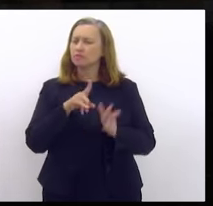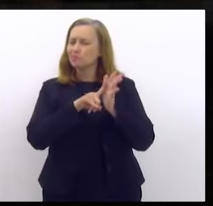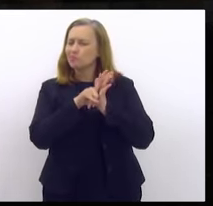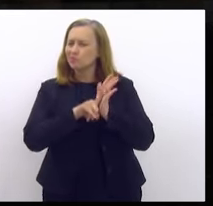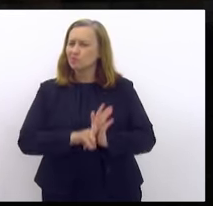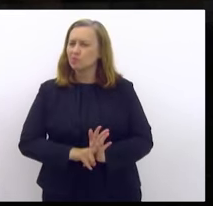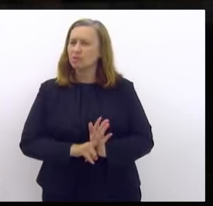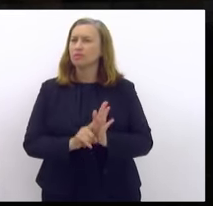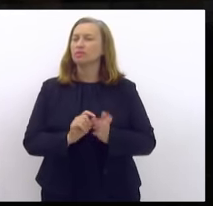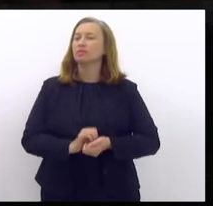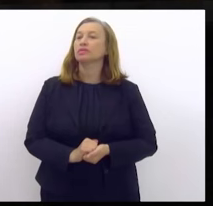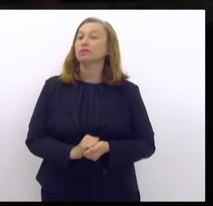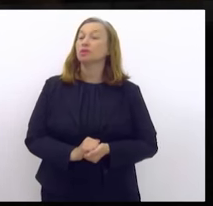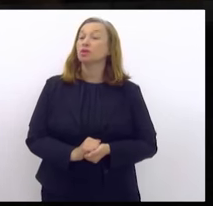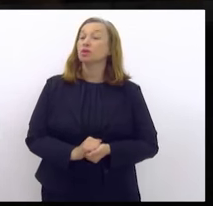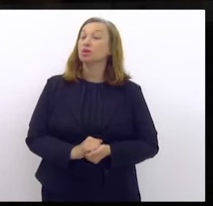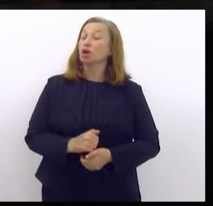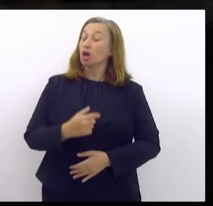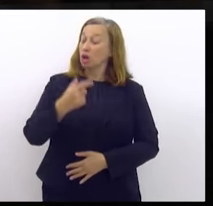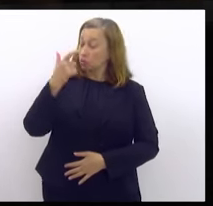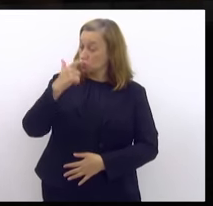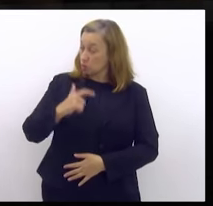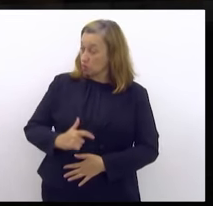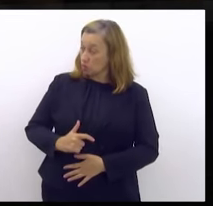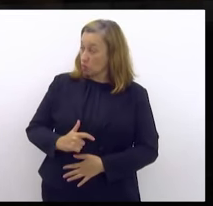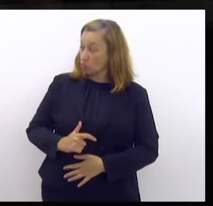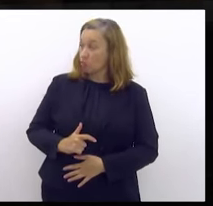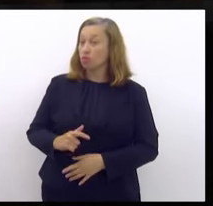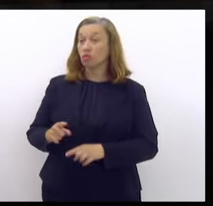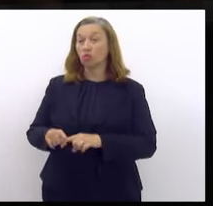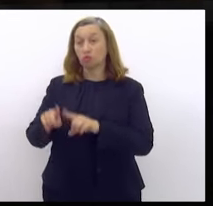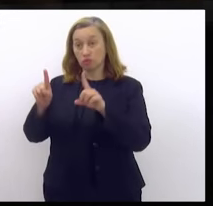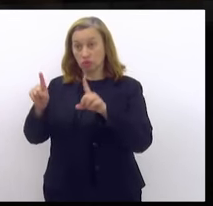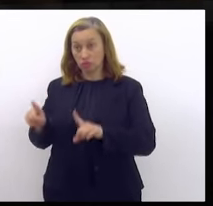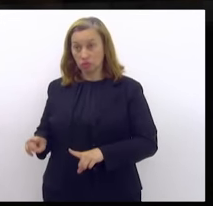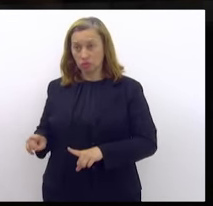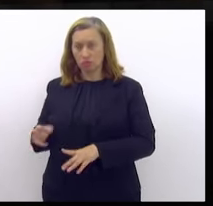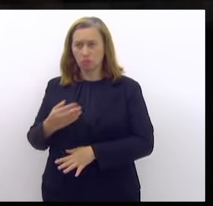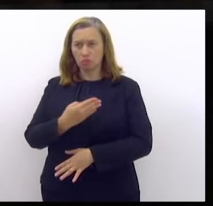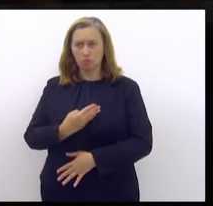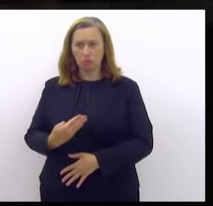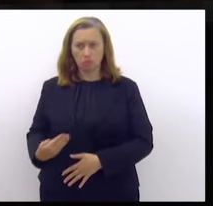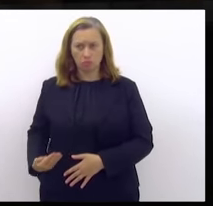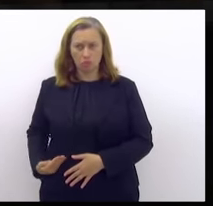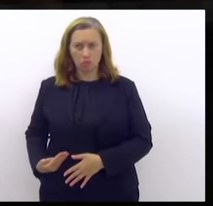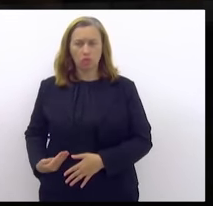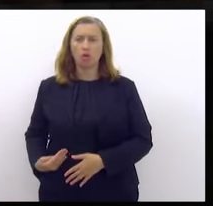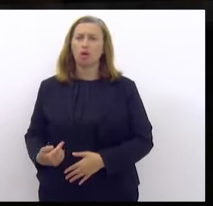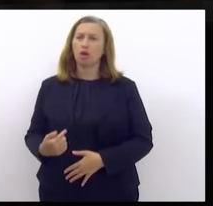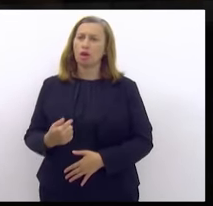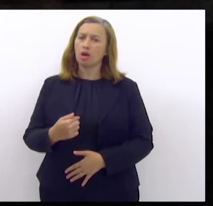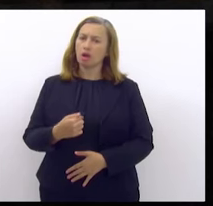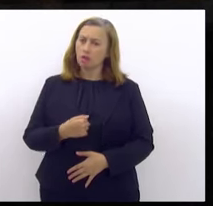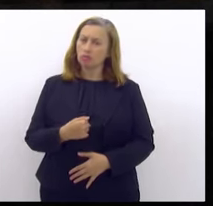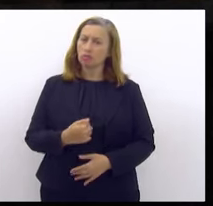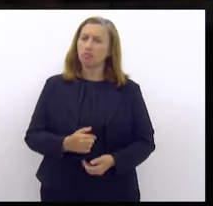verificação. Eu sou funcionário público. Eu passo,